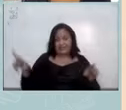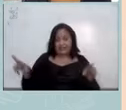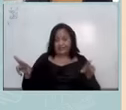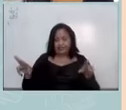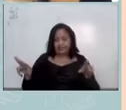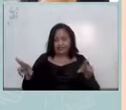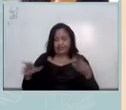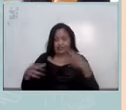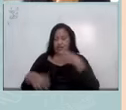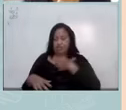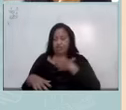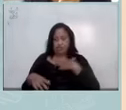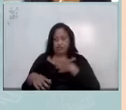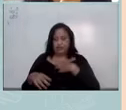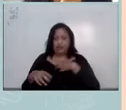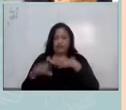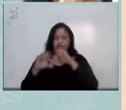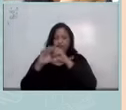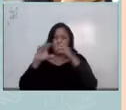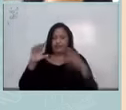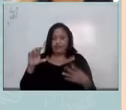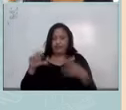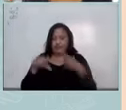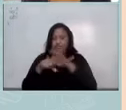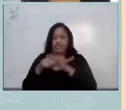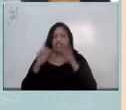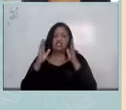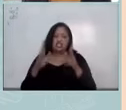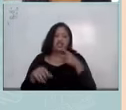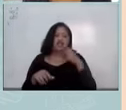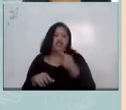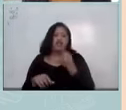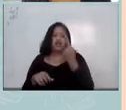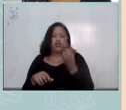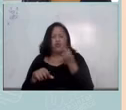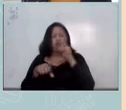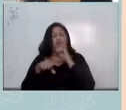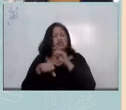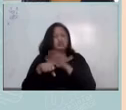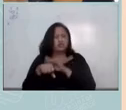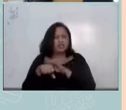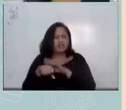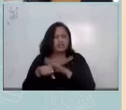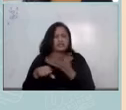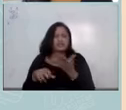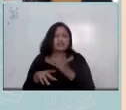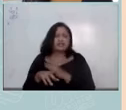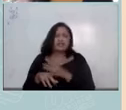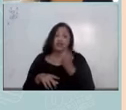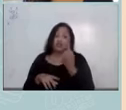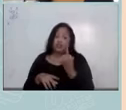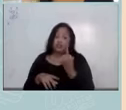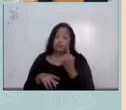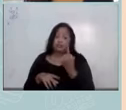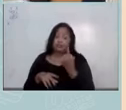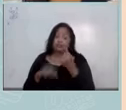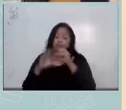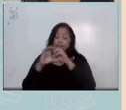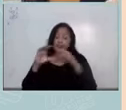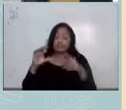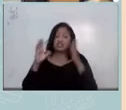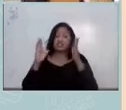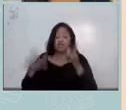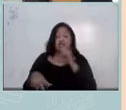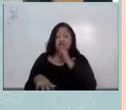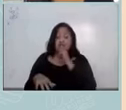doenças, certo? Eu acabei falando uma já, né? Quando eu estava falando ali de doenças negligenciadas, eu falei uma classificação. Eu falei de